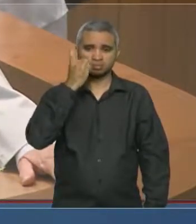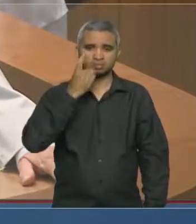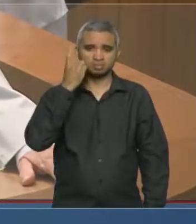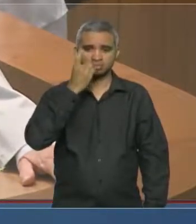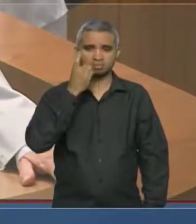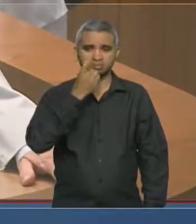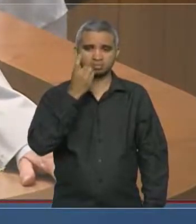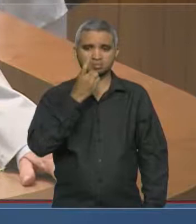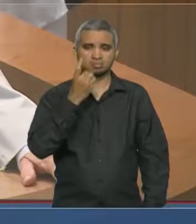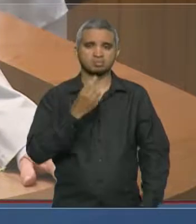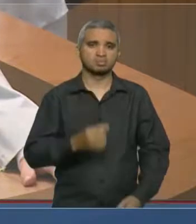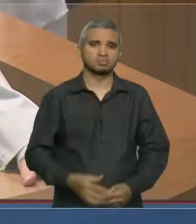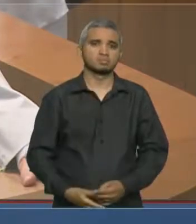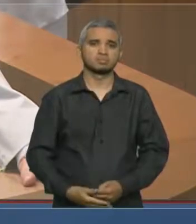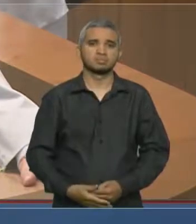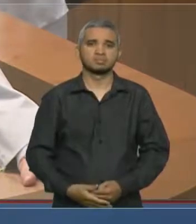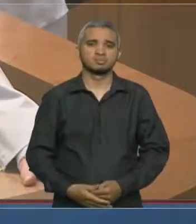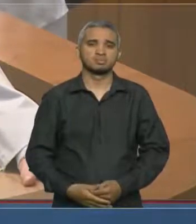senhores deputados,